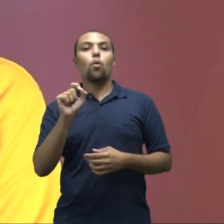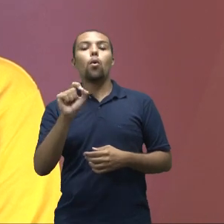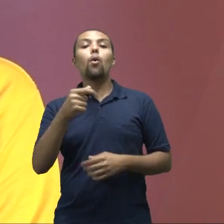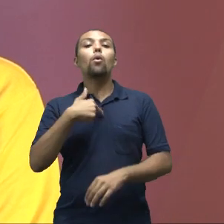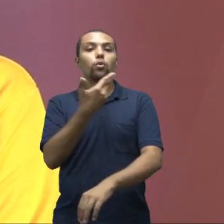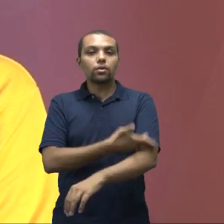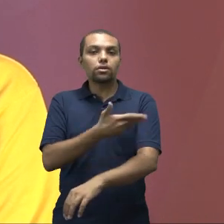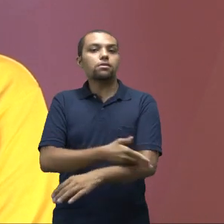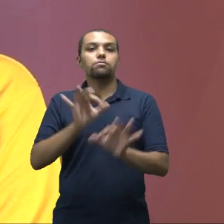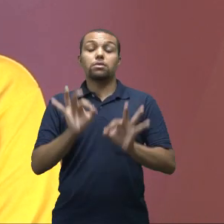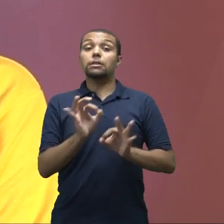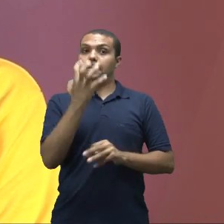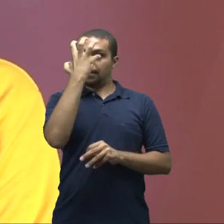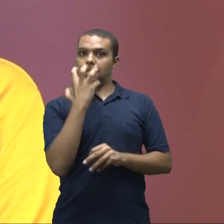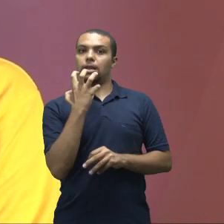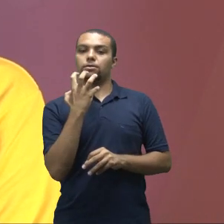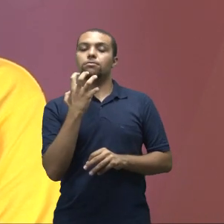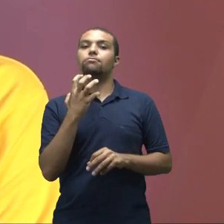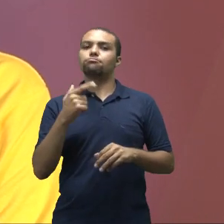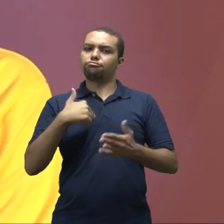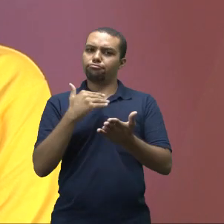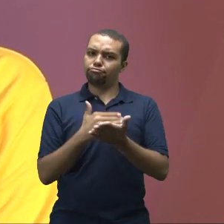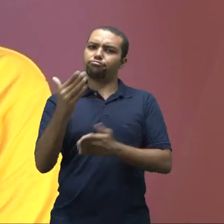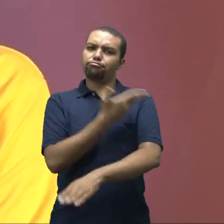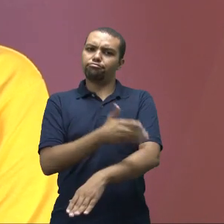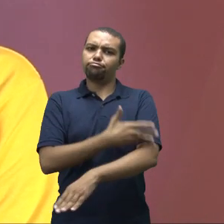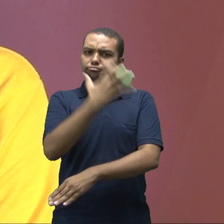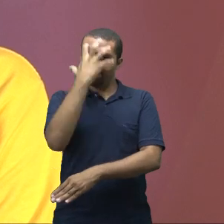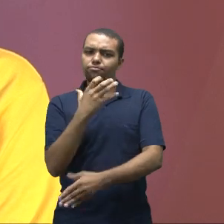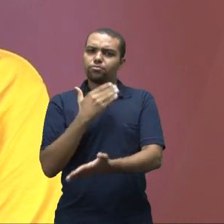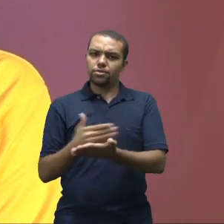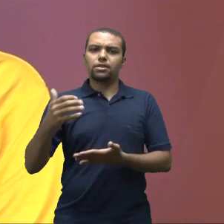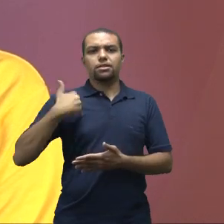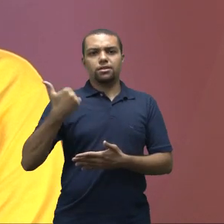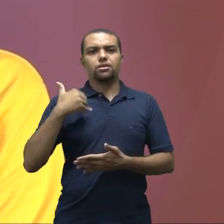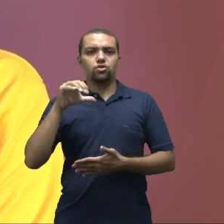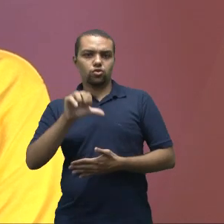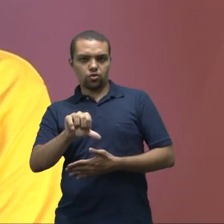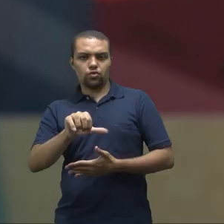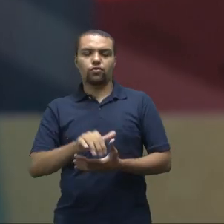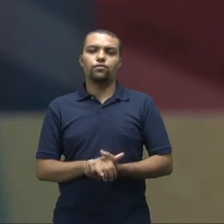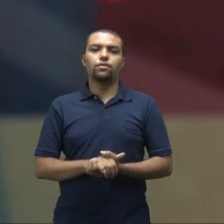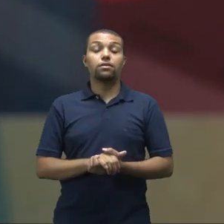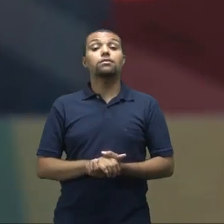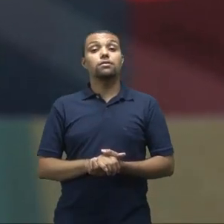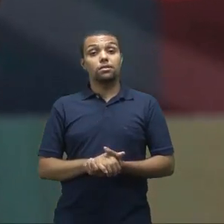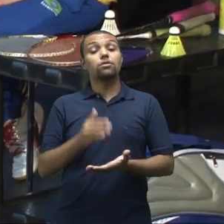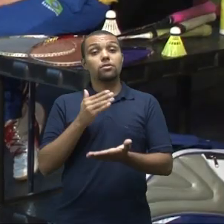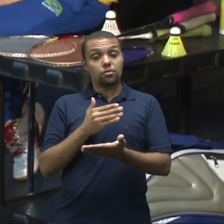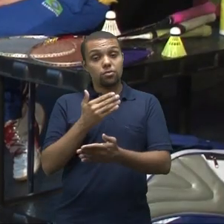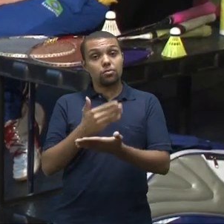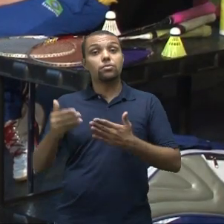Eu decidi que eu queria treinar mesmo, levar a sério. E eu comecei a treinar a sério a partir dos 9 anos.